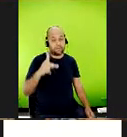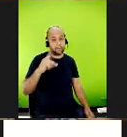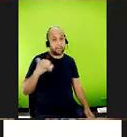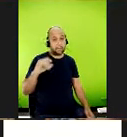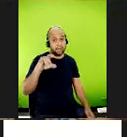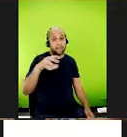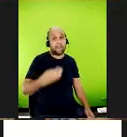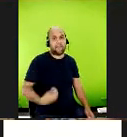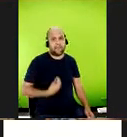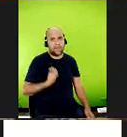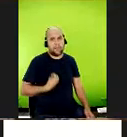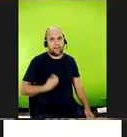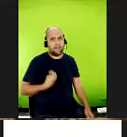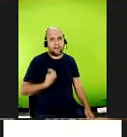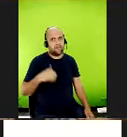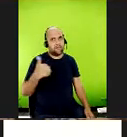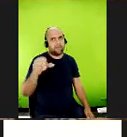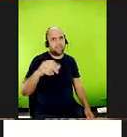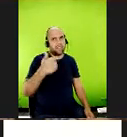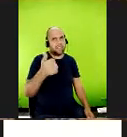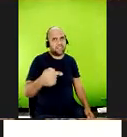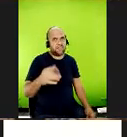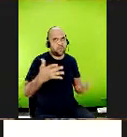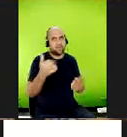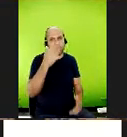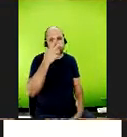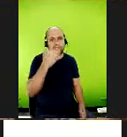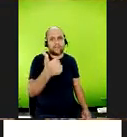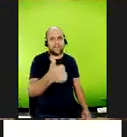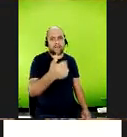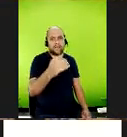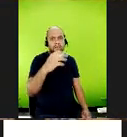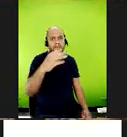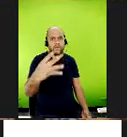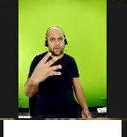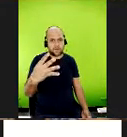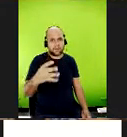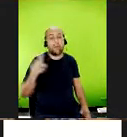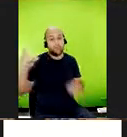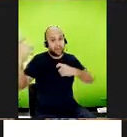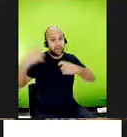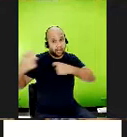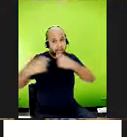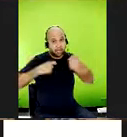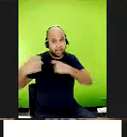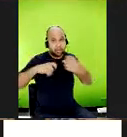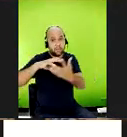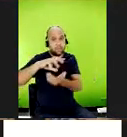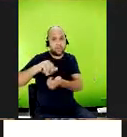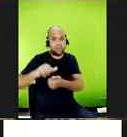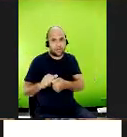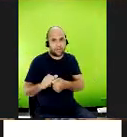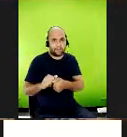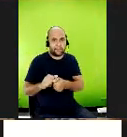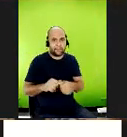na segunda 917 Faça as contas de quantos anos ele tinha 104 né E aí ele quando ele voltou da segunda guerra mundial lá no Vaticano essa